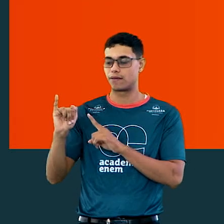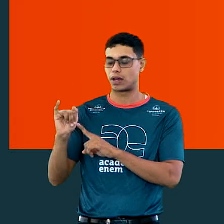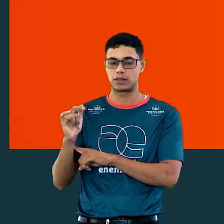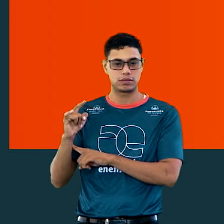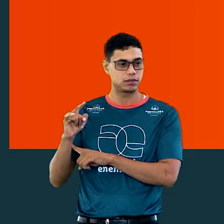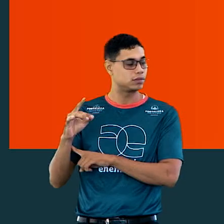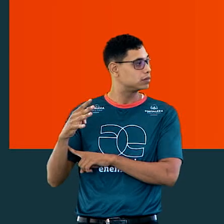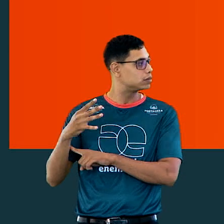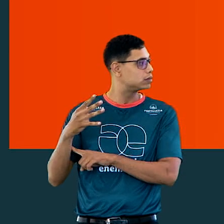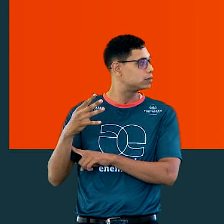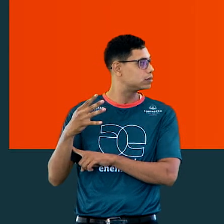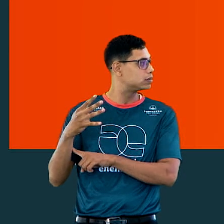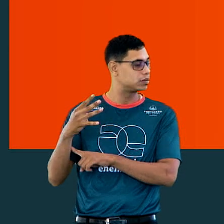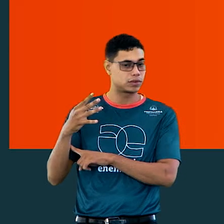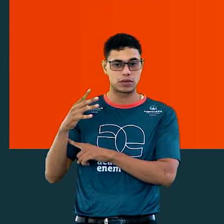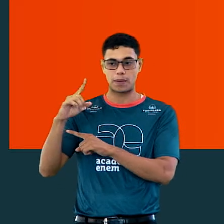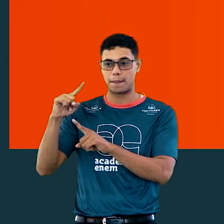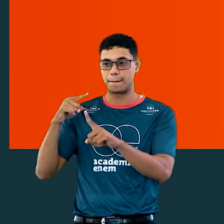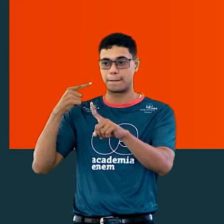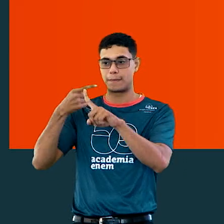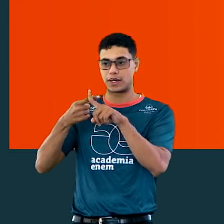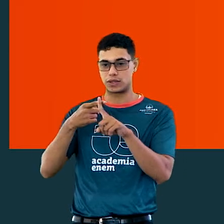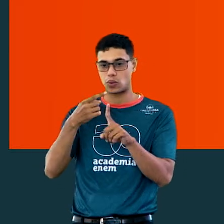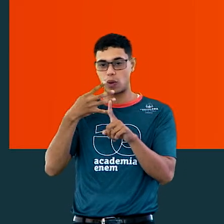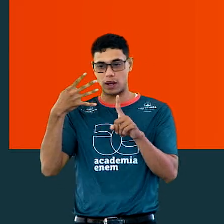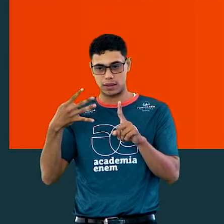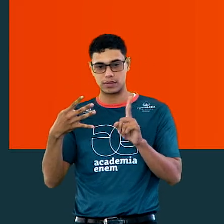ó. E multiplicando por 4.